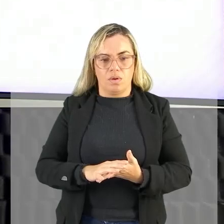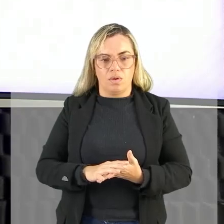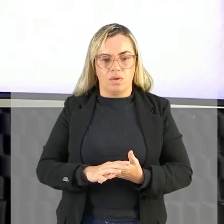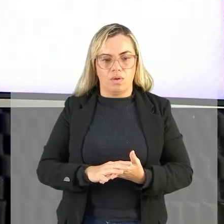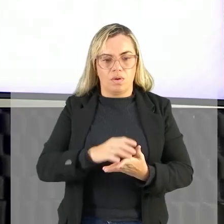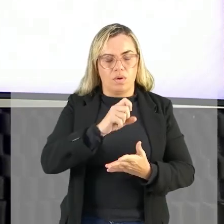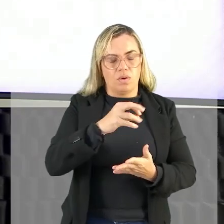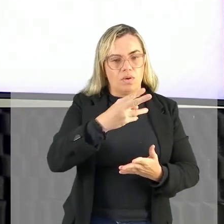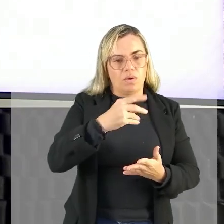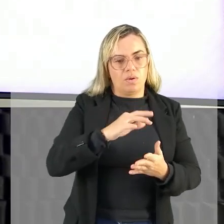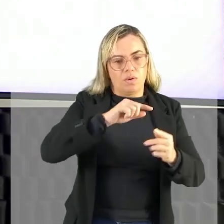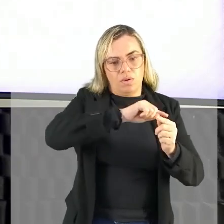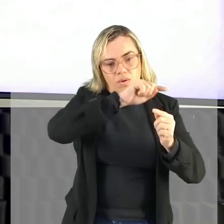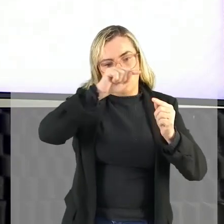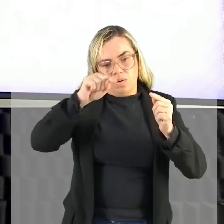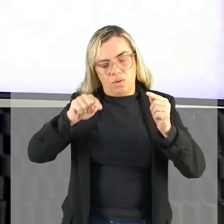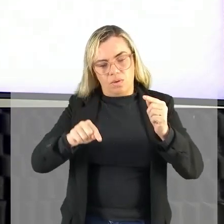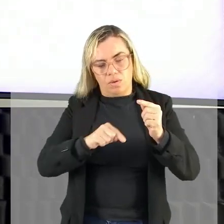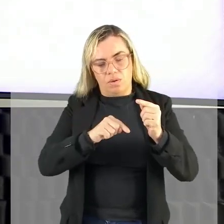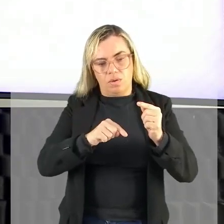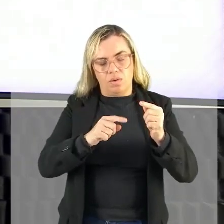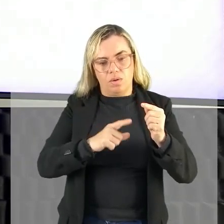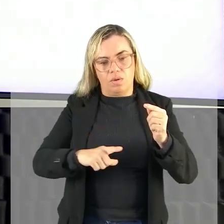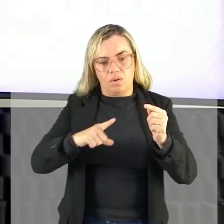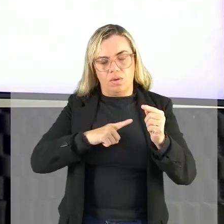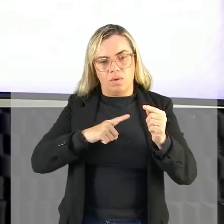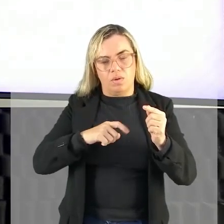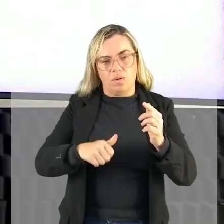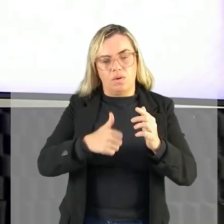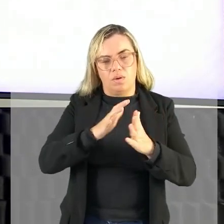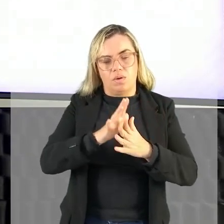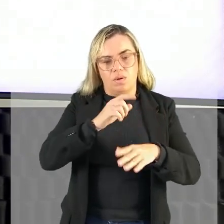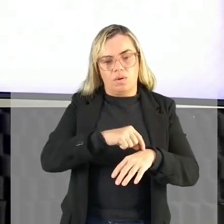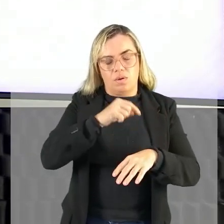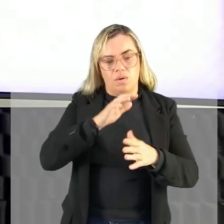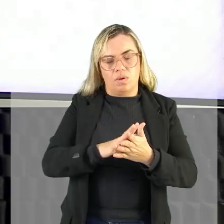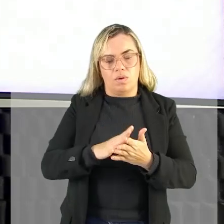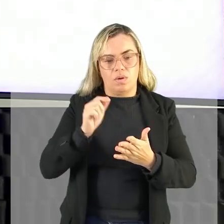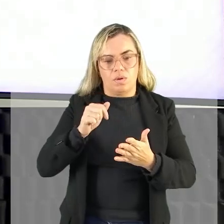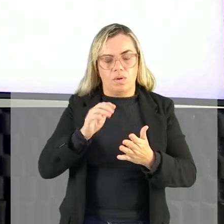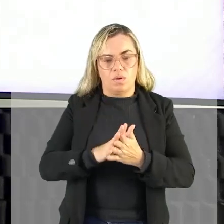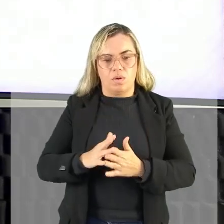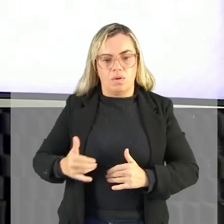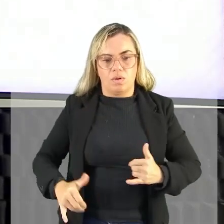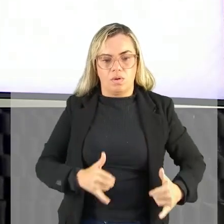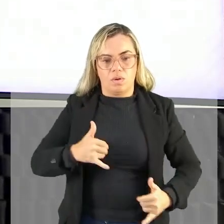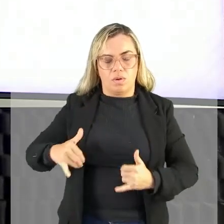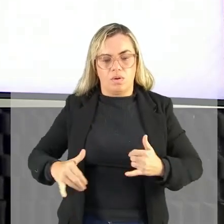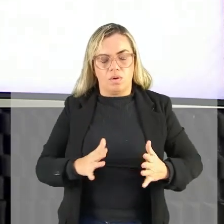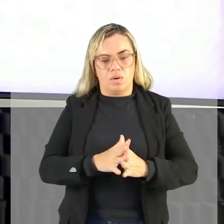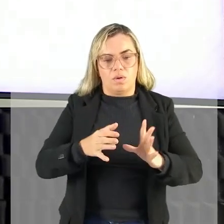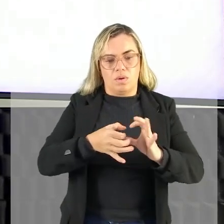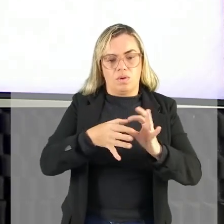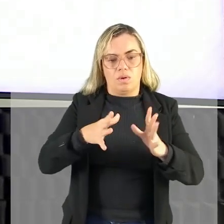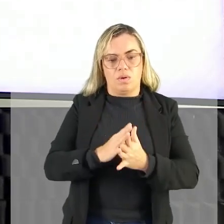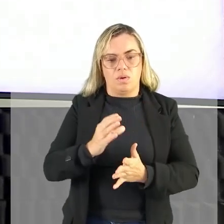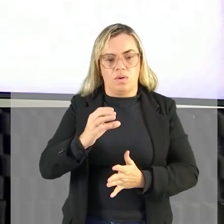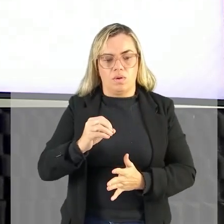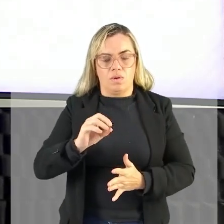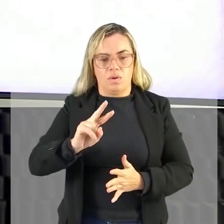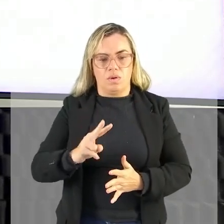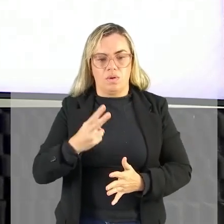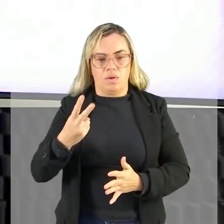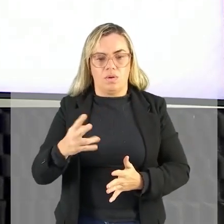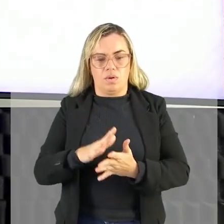vem, né? Aí tem o primeiro momento do metabolismo com a liberação desse gás carbônico, só que